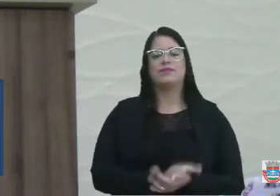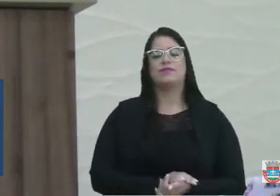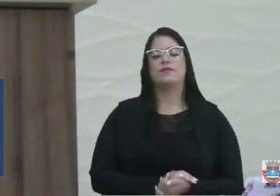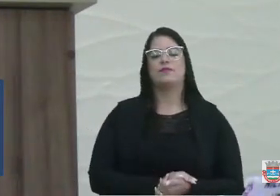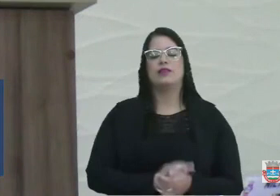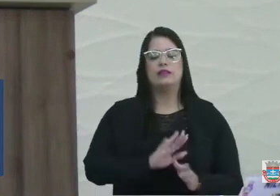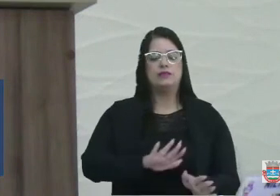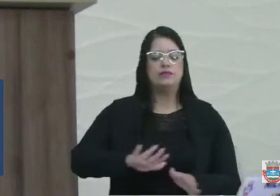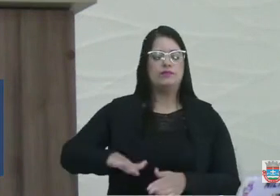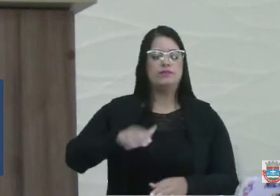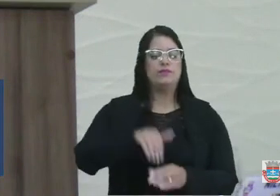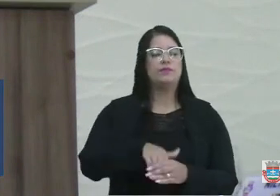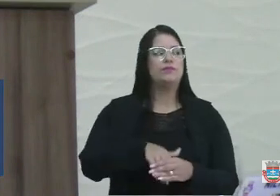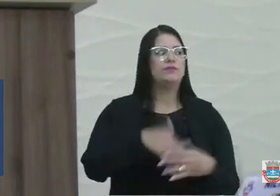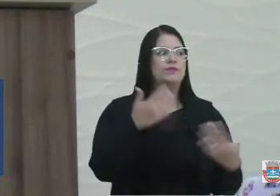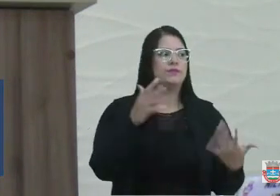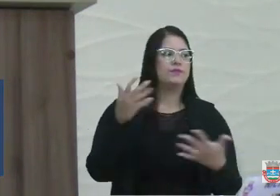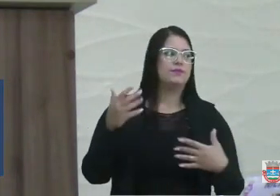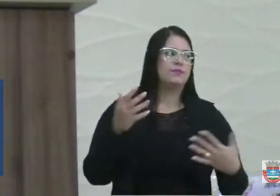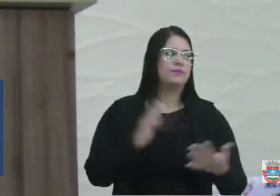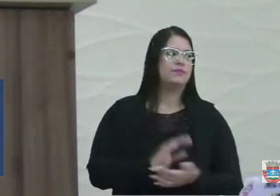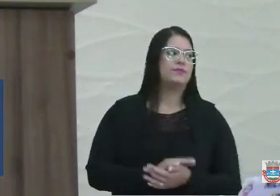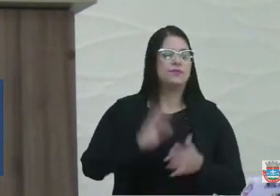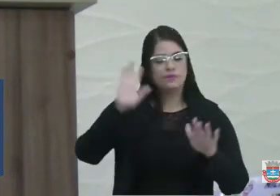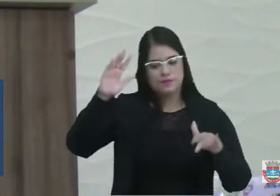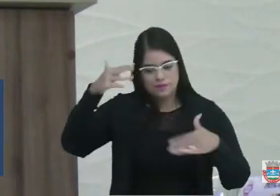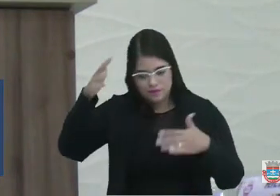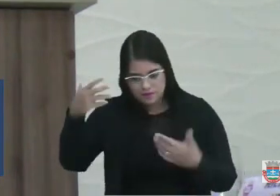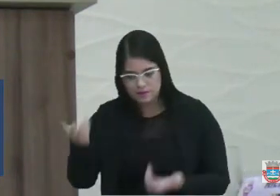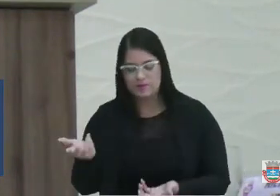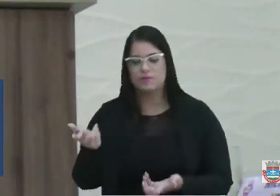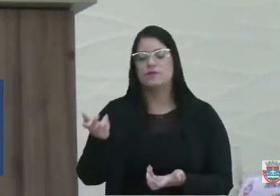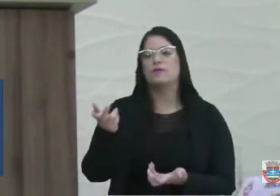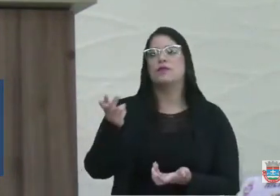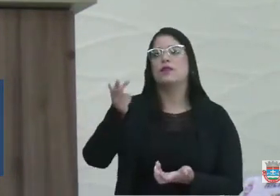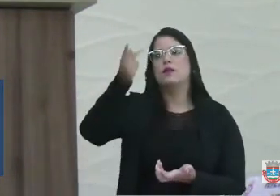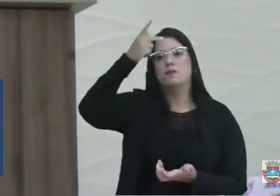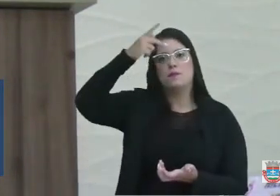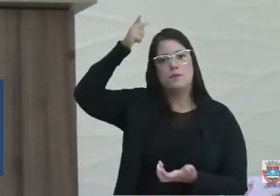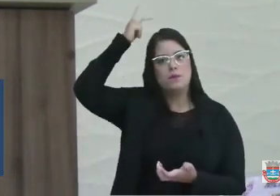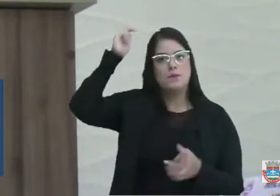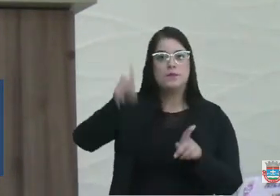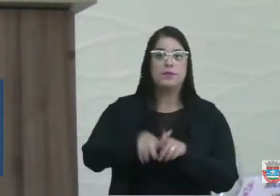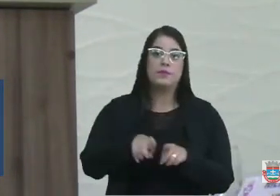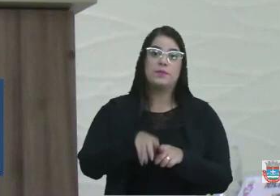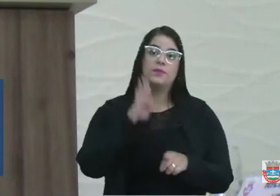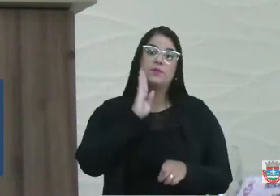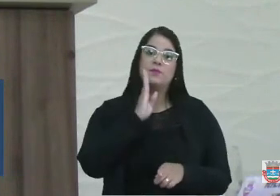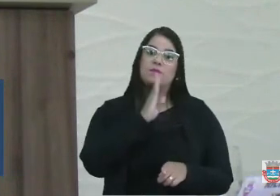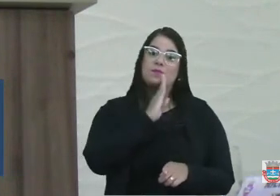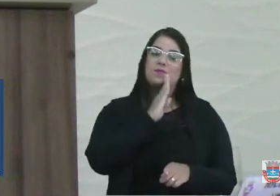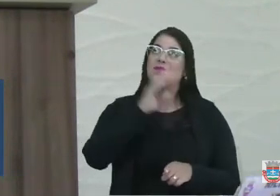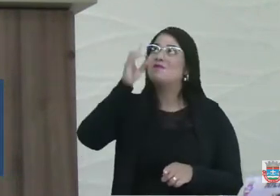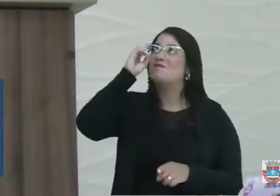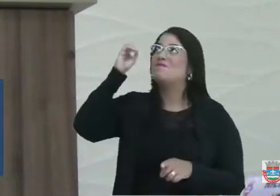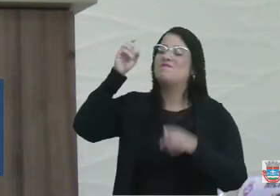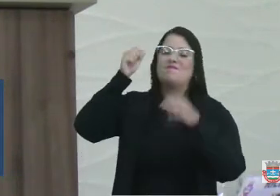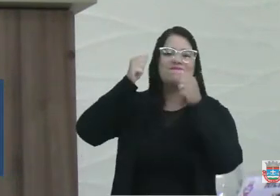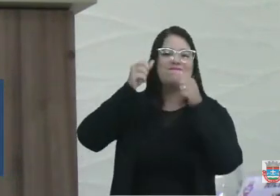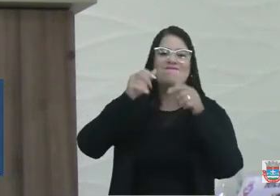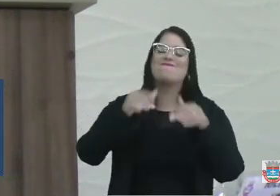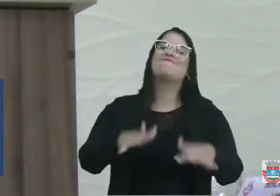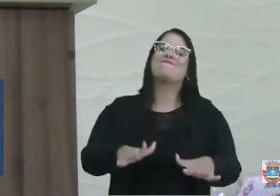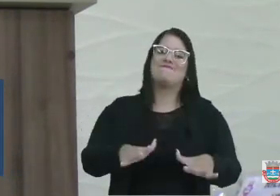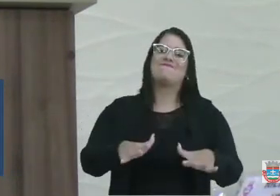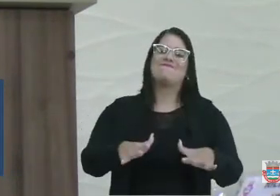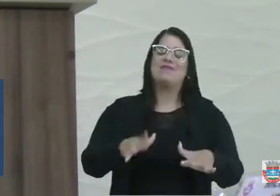Que o nosso excelentíssimo aqui, Pachequinho e Bruno Braga, que está completando o ano. Que Deus abençoe vocês